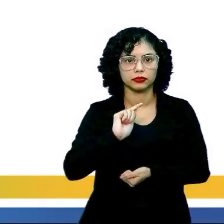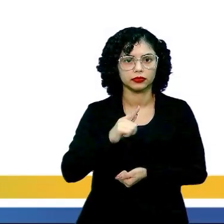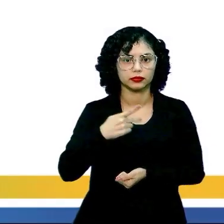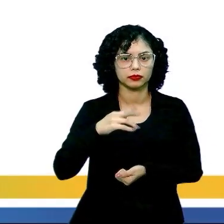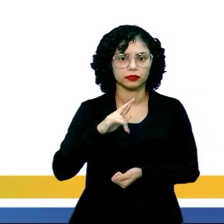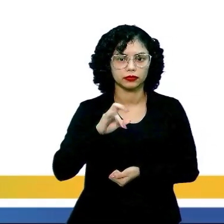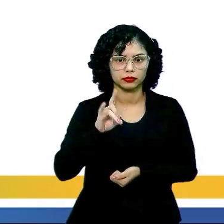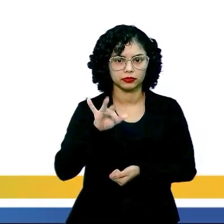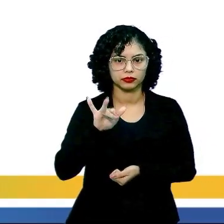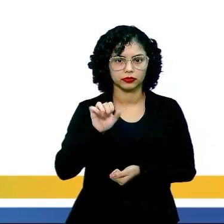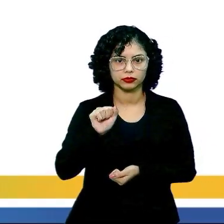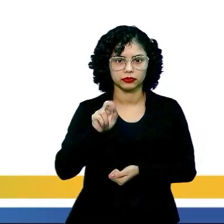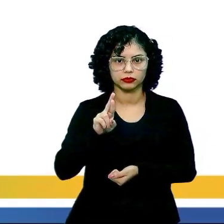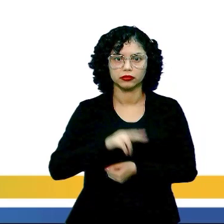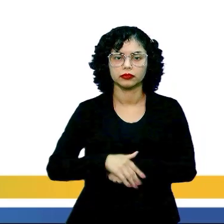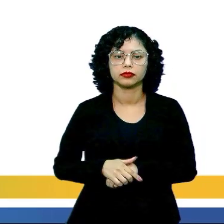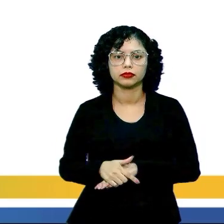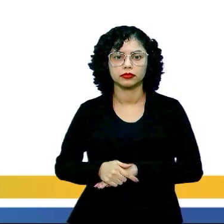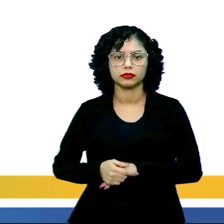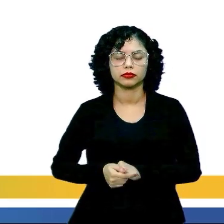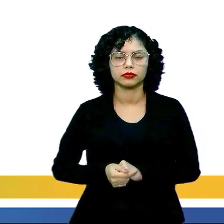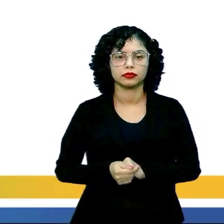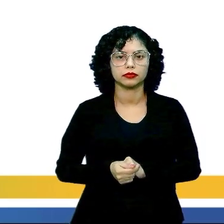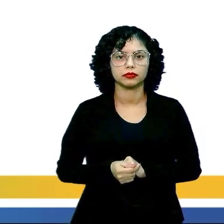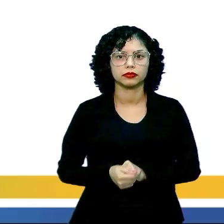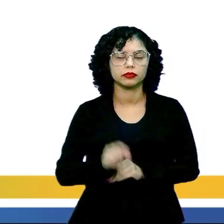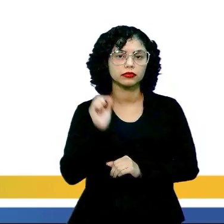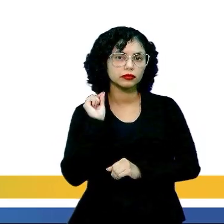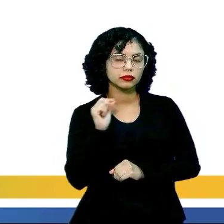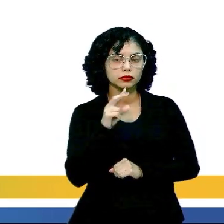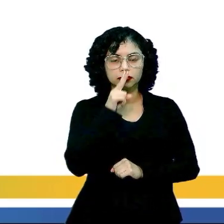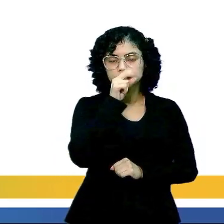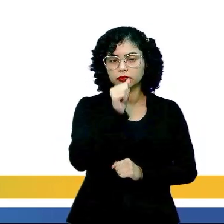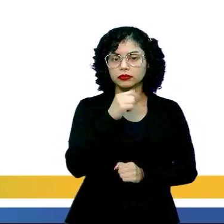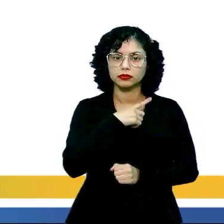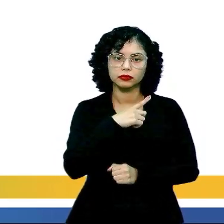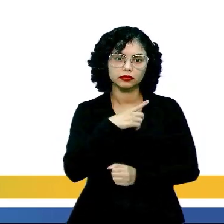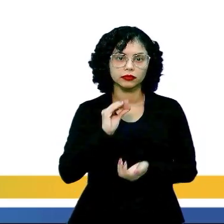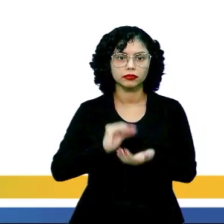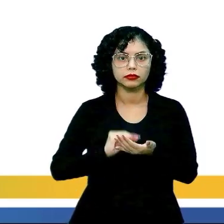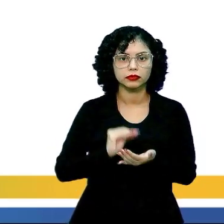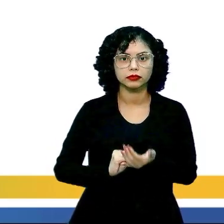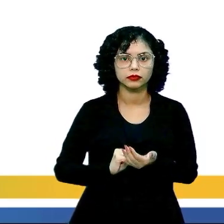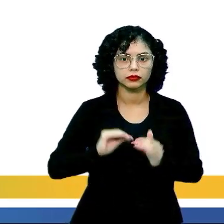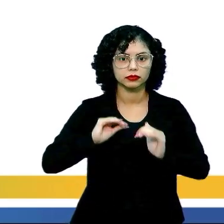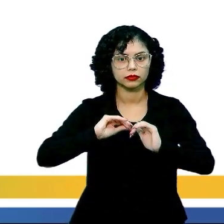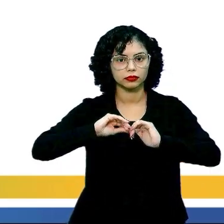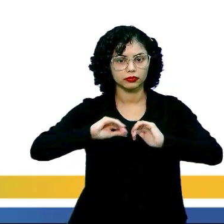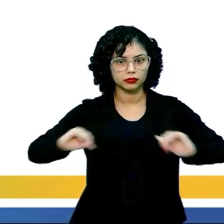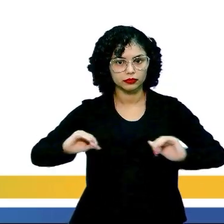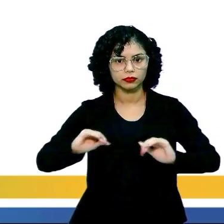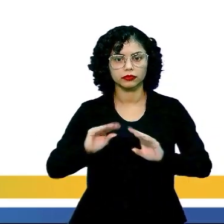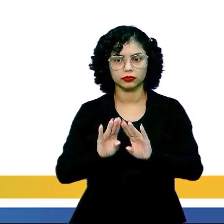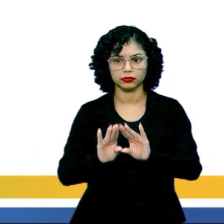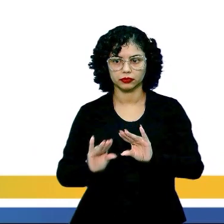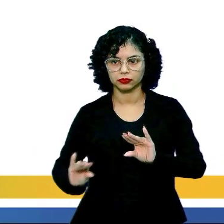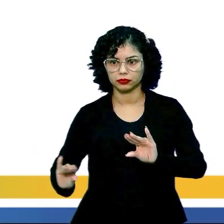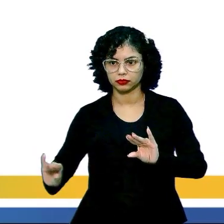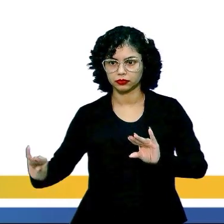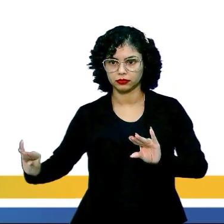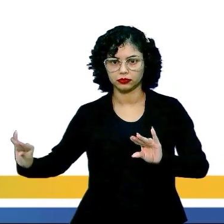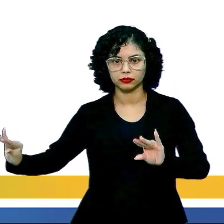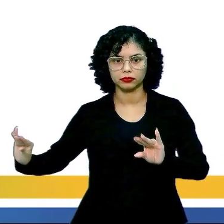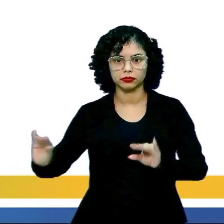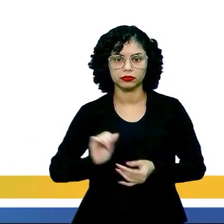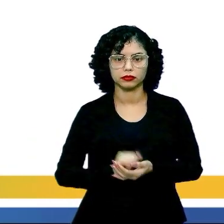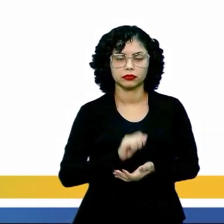certinho? Então nesse caso aí, a força existente é a de dispersão de London, a mais fraca